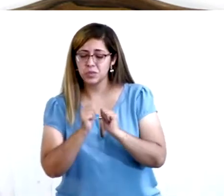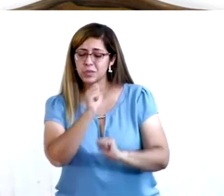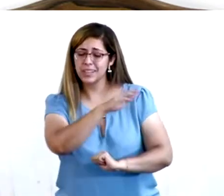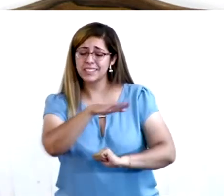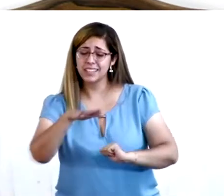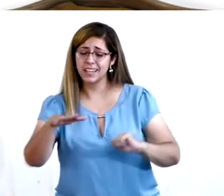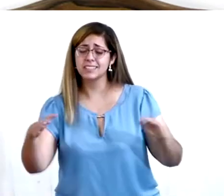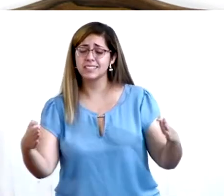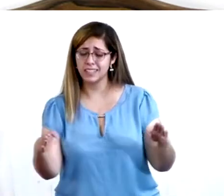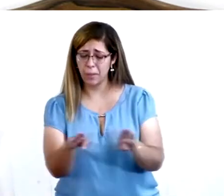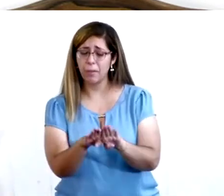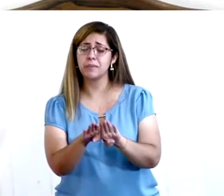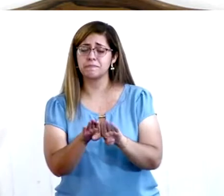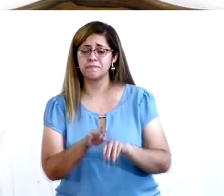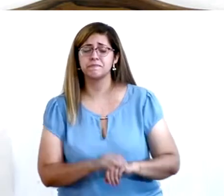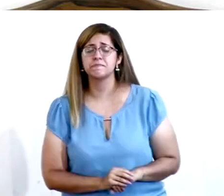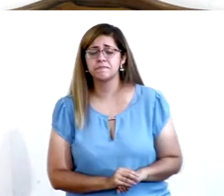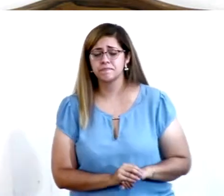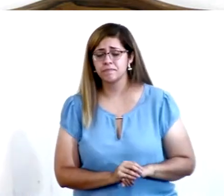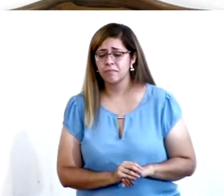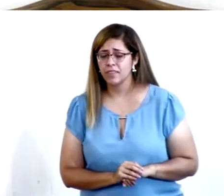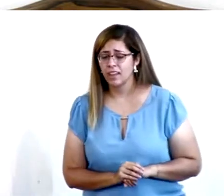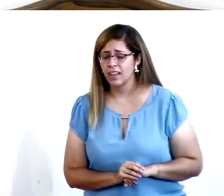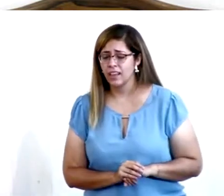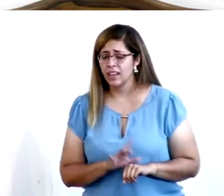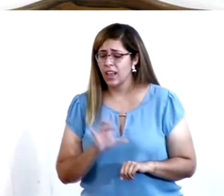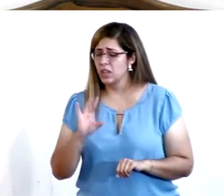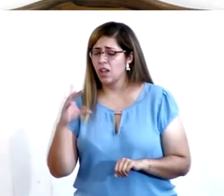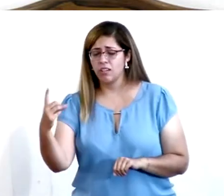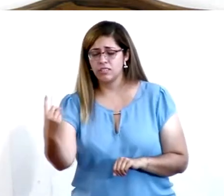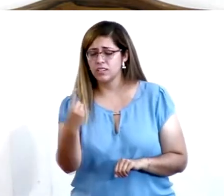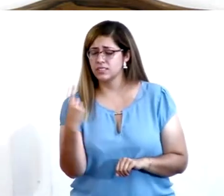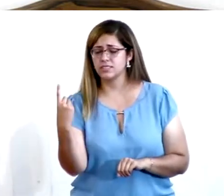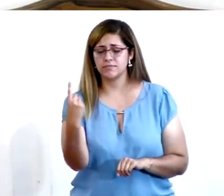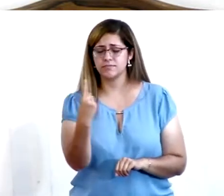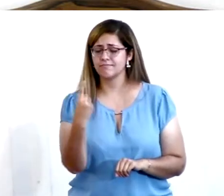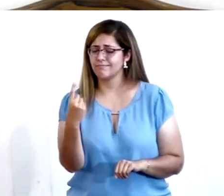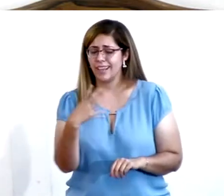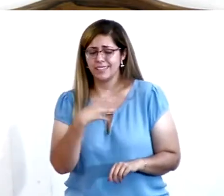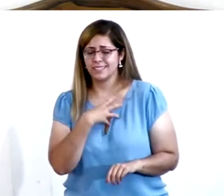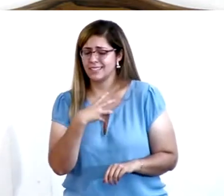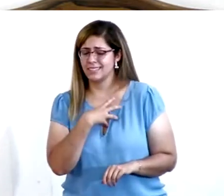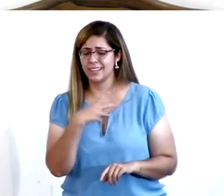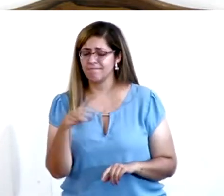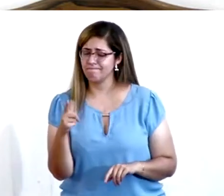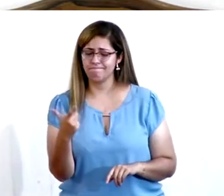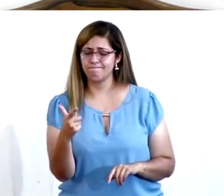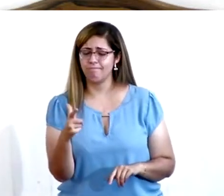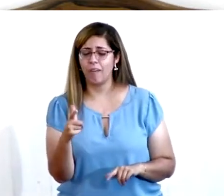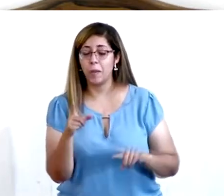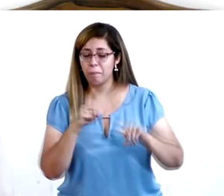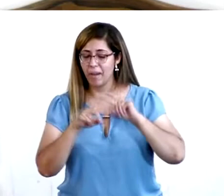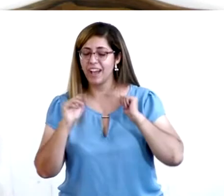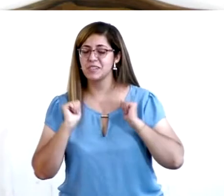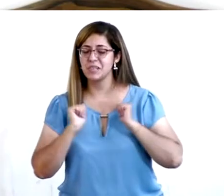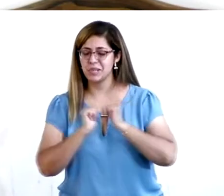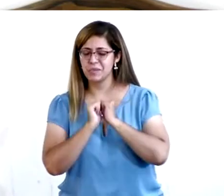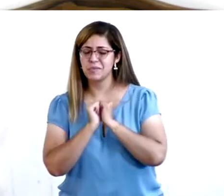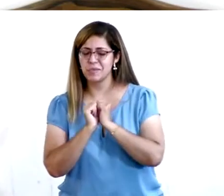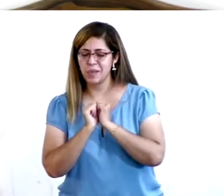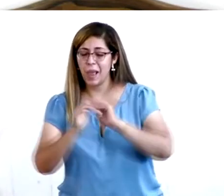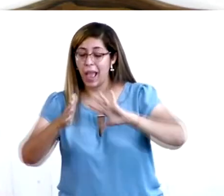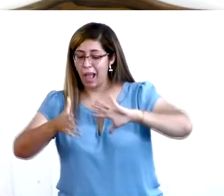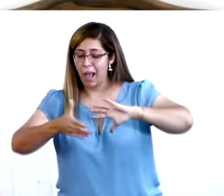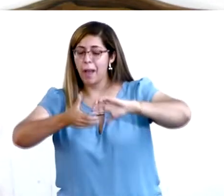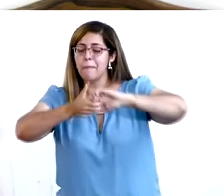elas. Elas não têm essa condição de compreender sozinhas, nenhuma delas. Mas o Senhor pode abrir o entendimento das